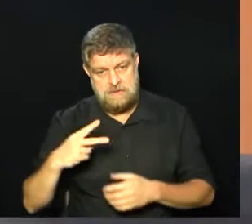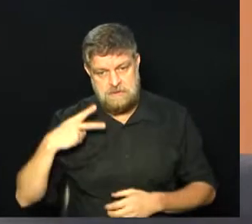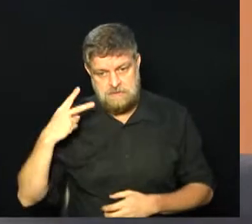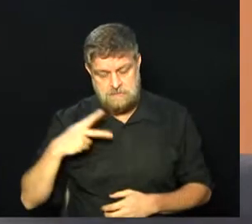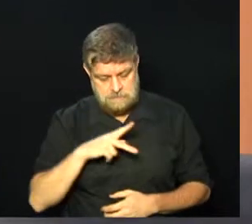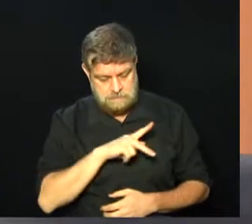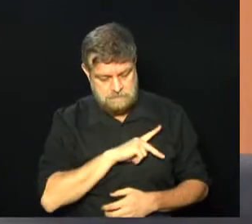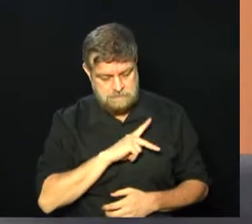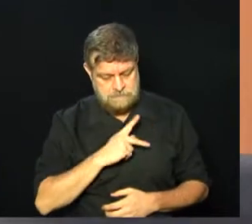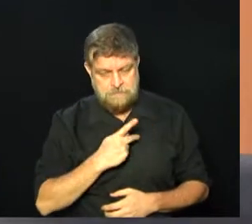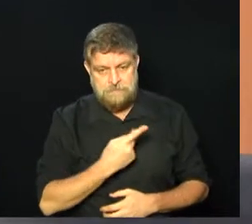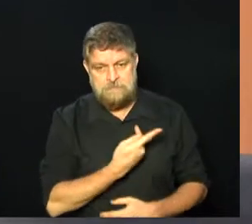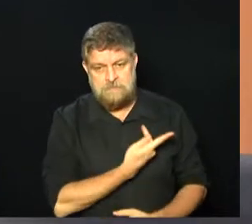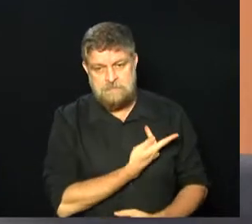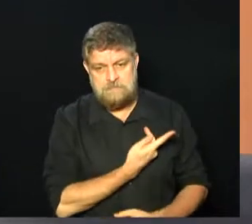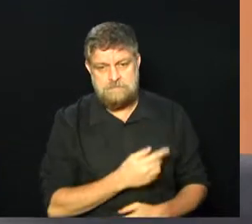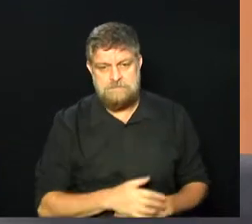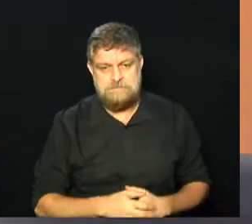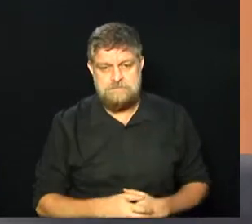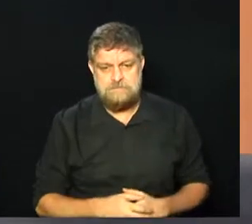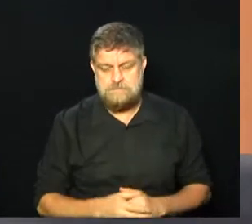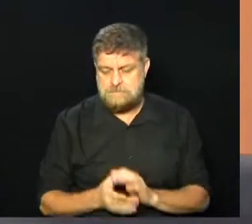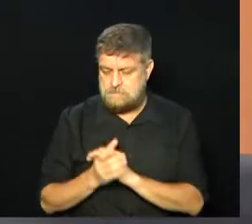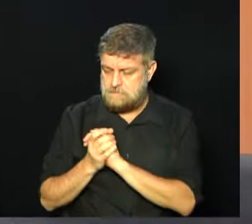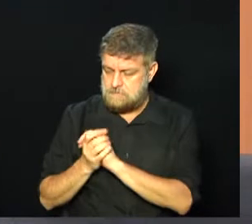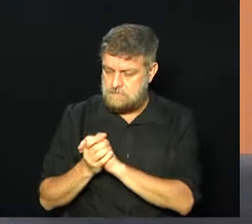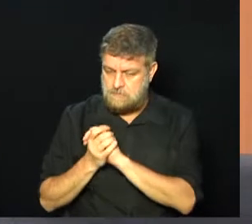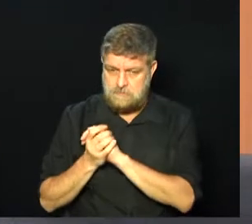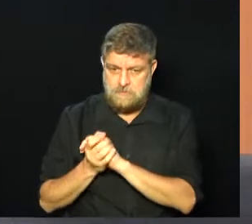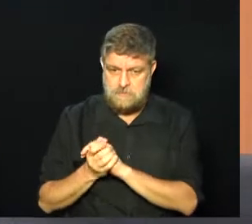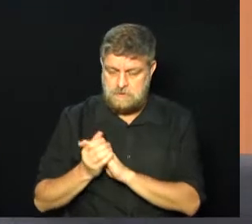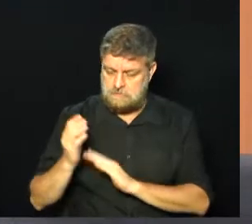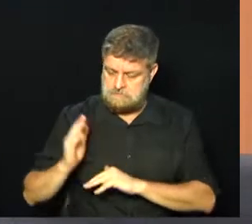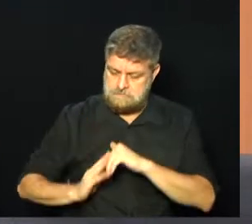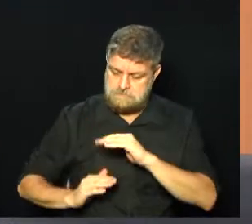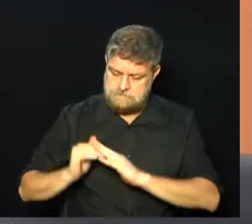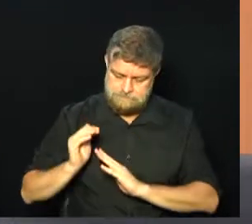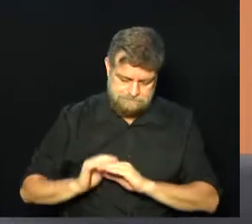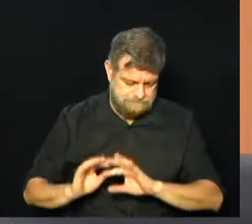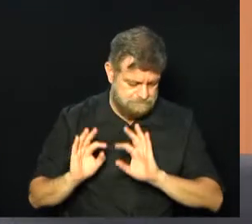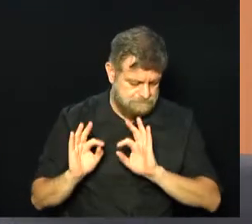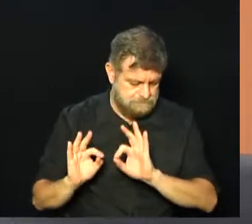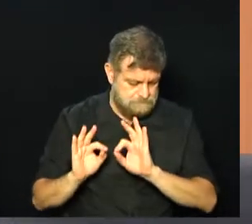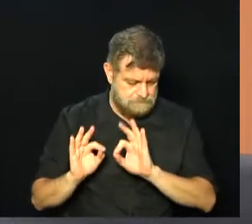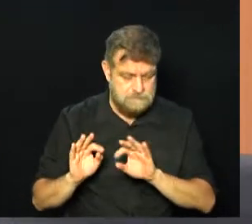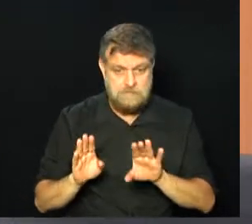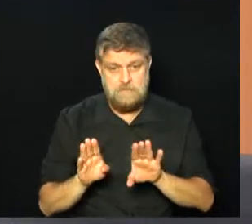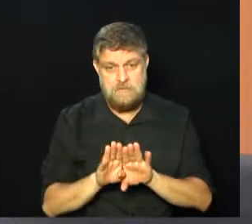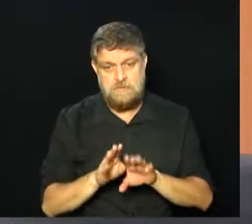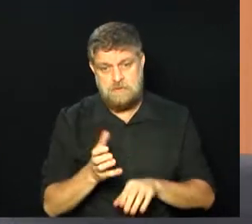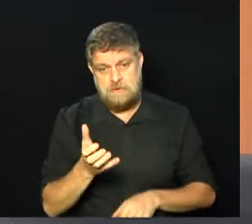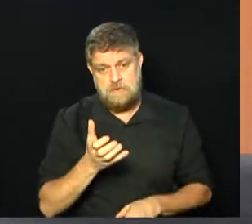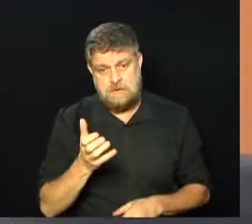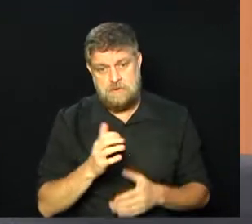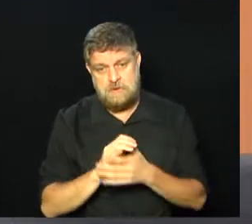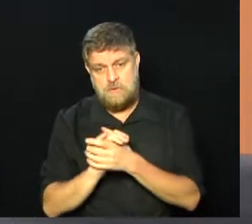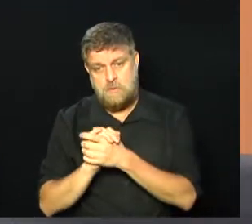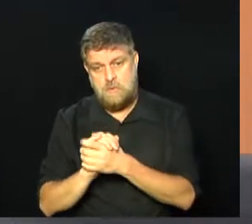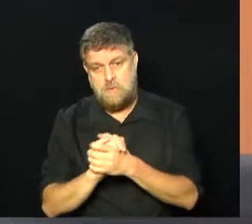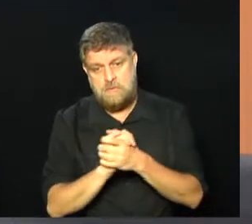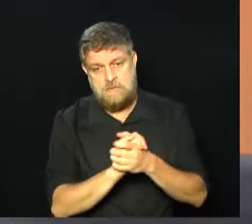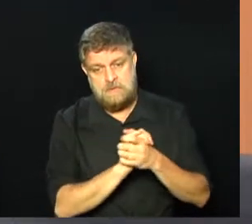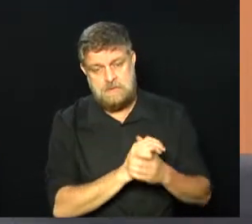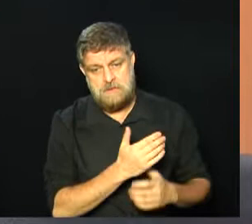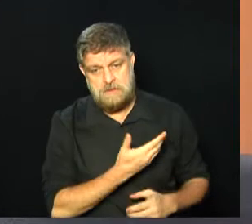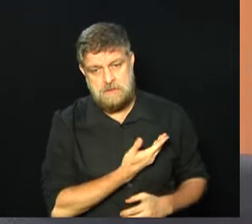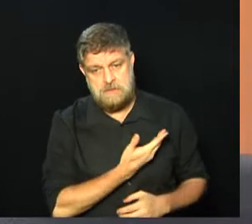Haddad e parabenizá-lo pela iniciativa. Quero também cumprimentar o meu amigo, o